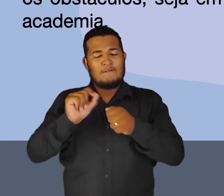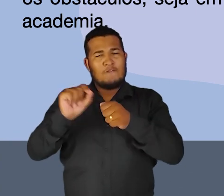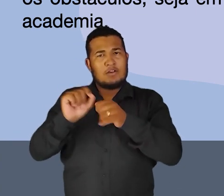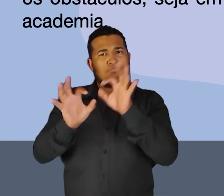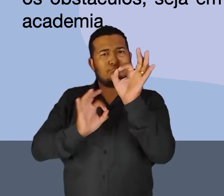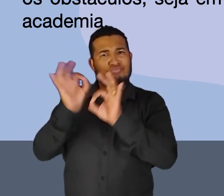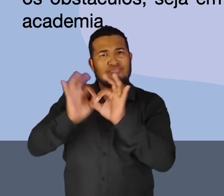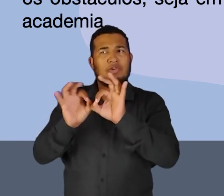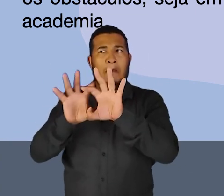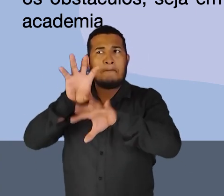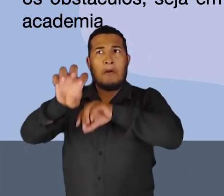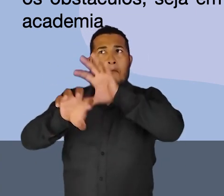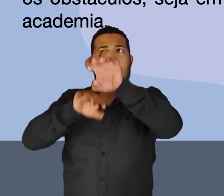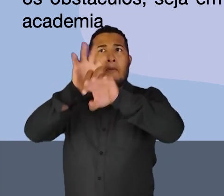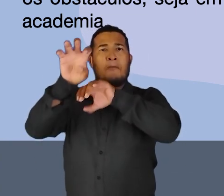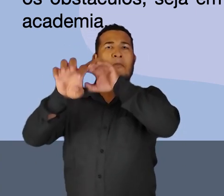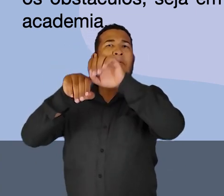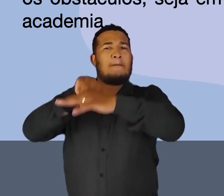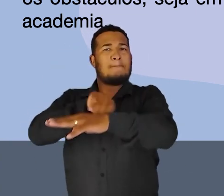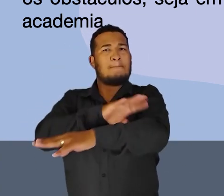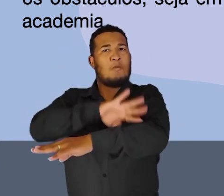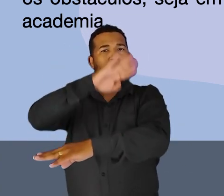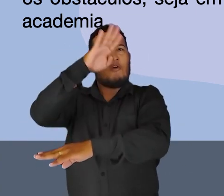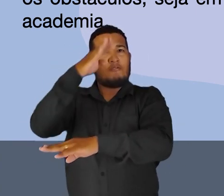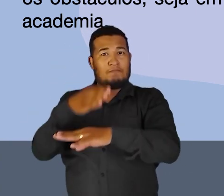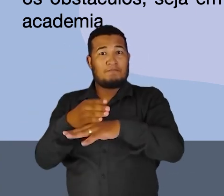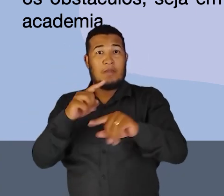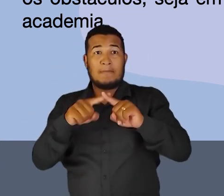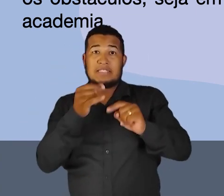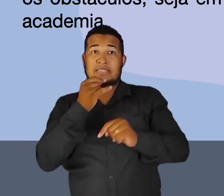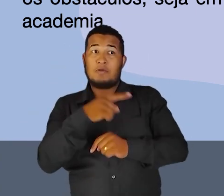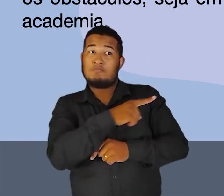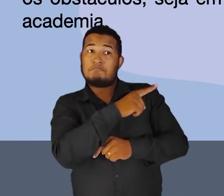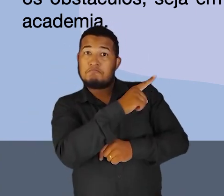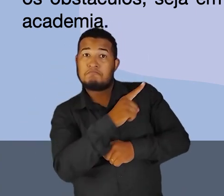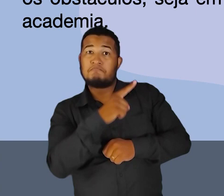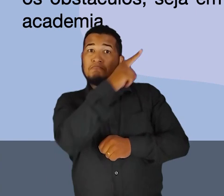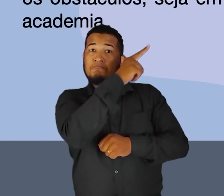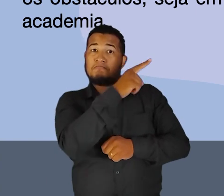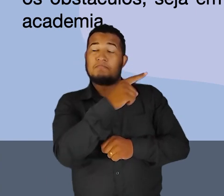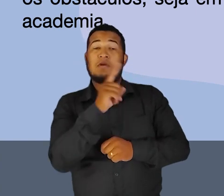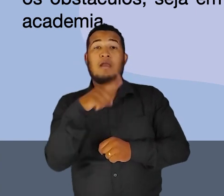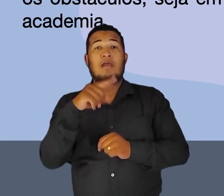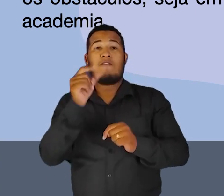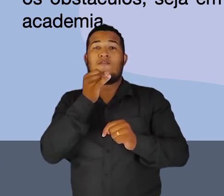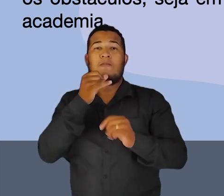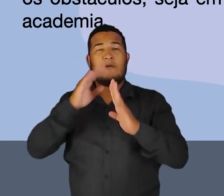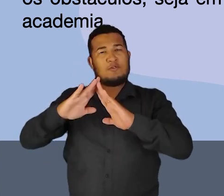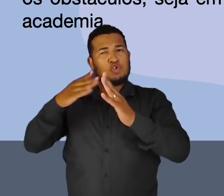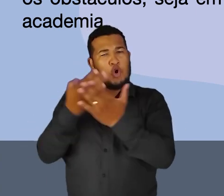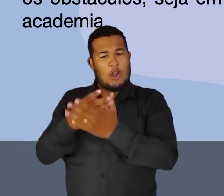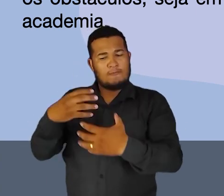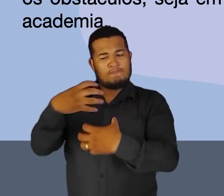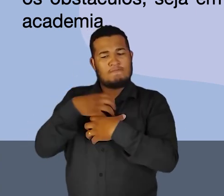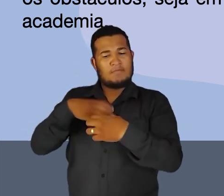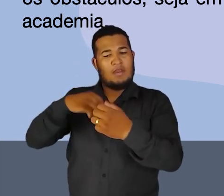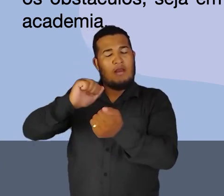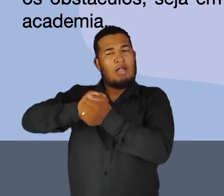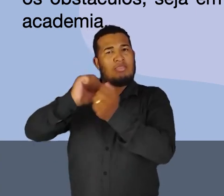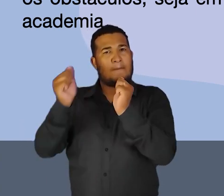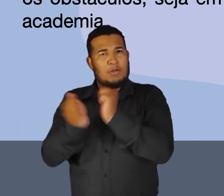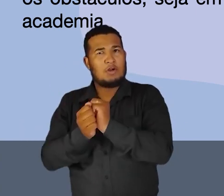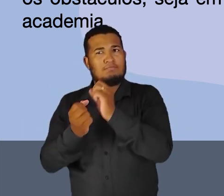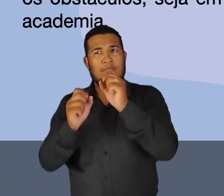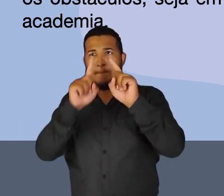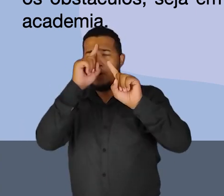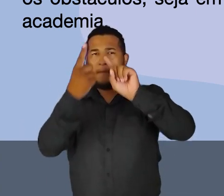né, essa escalada, o montanhismo, mas quando você observa na cena acima, uma escola que fez uma adaptação, teve a criatividade, o